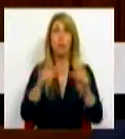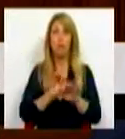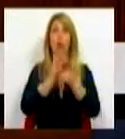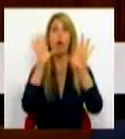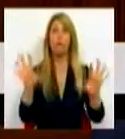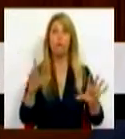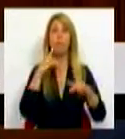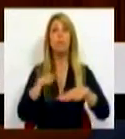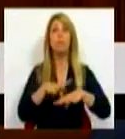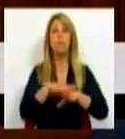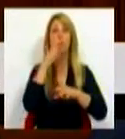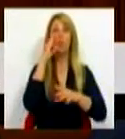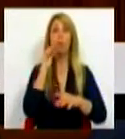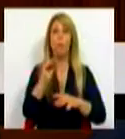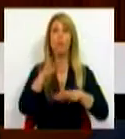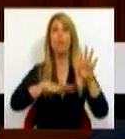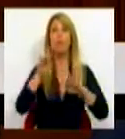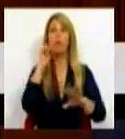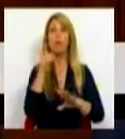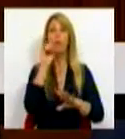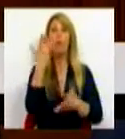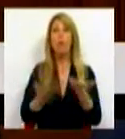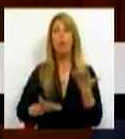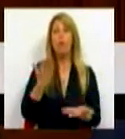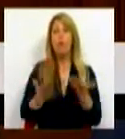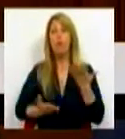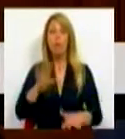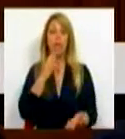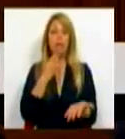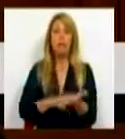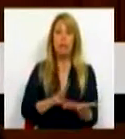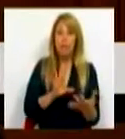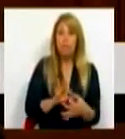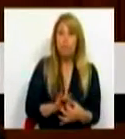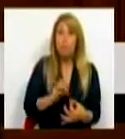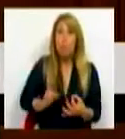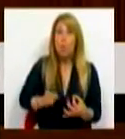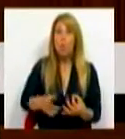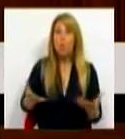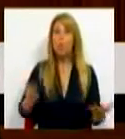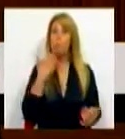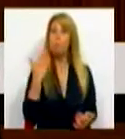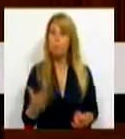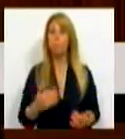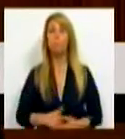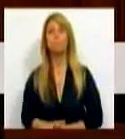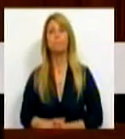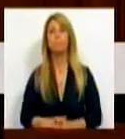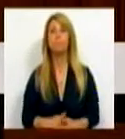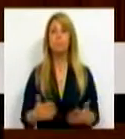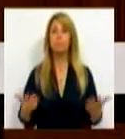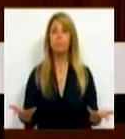de rever ou de fazer a comparação da sua realidade com aquilo que era requerido. E,